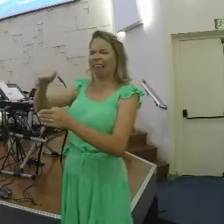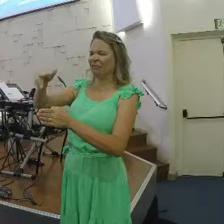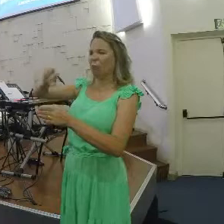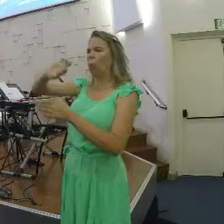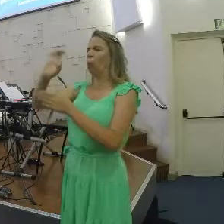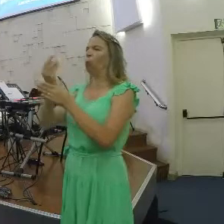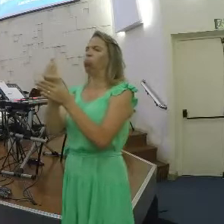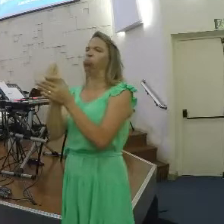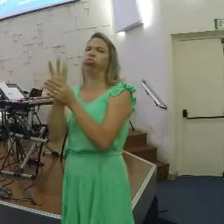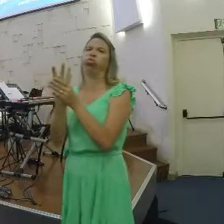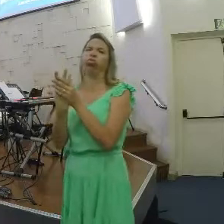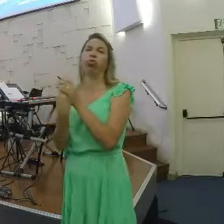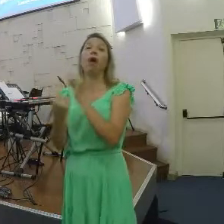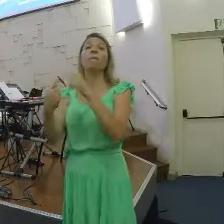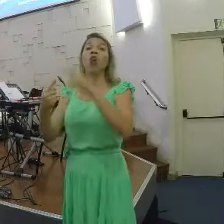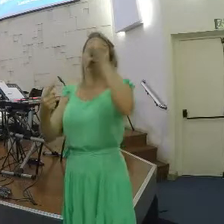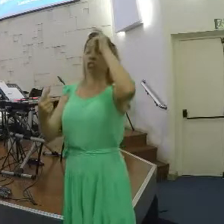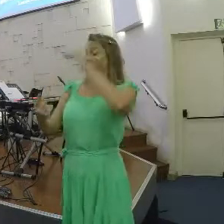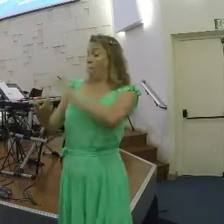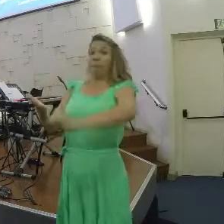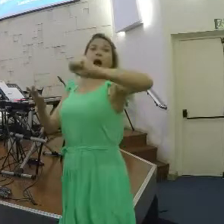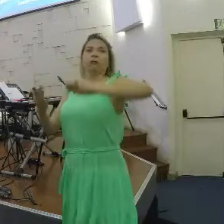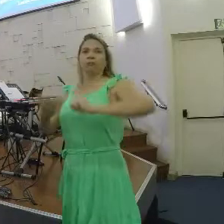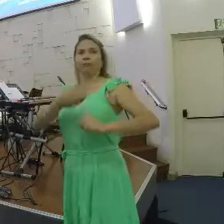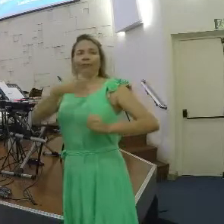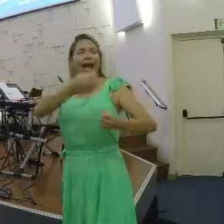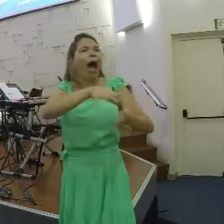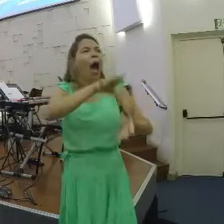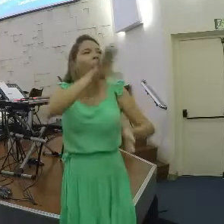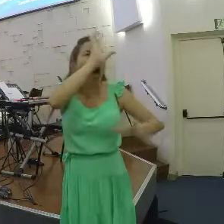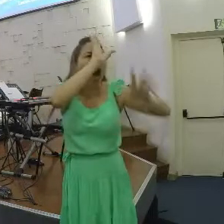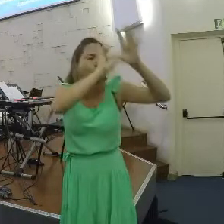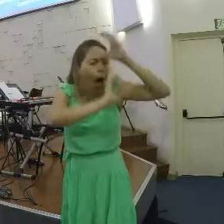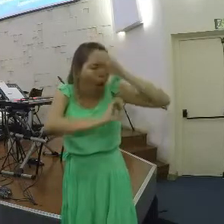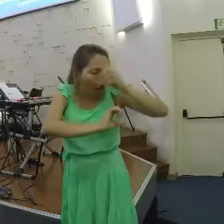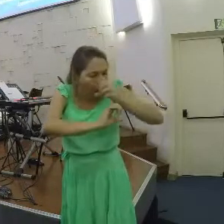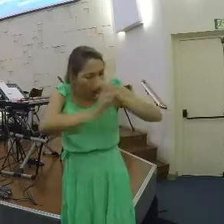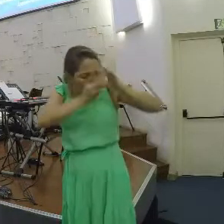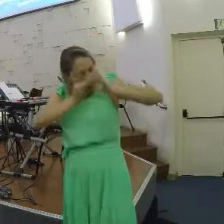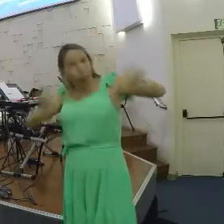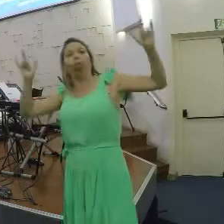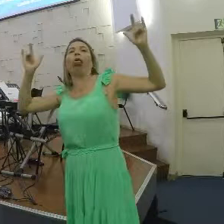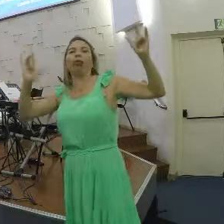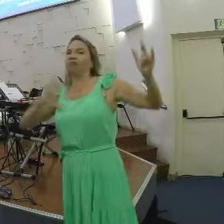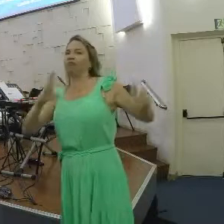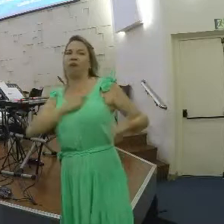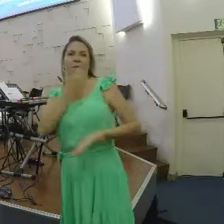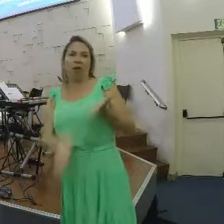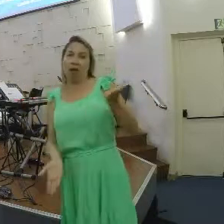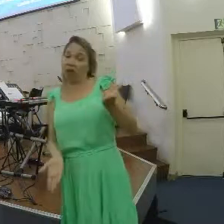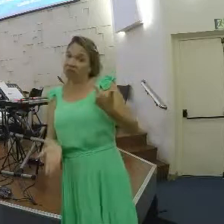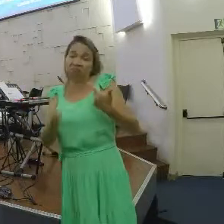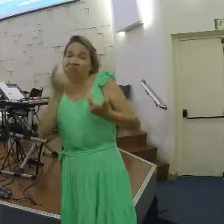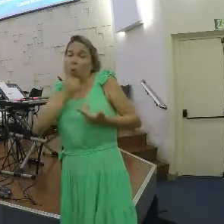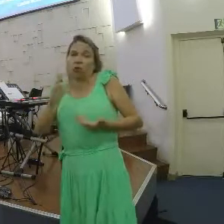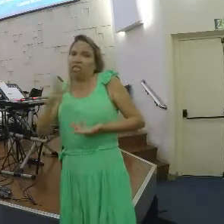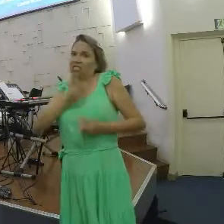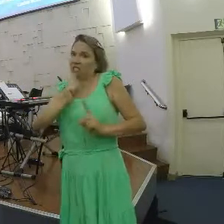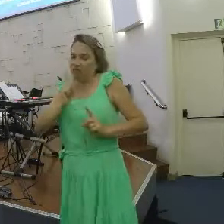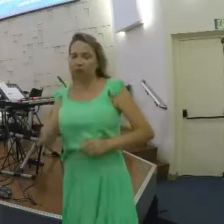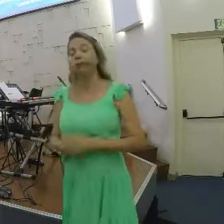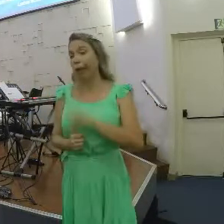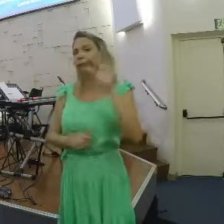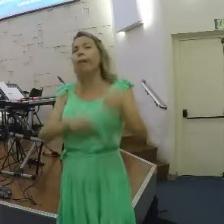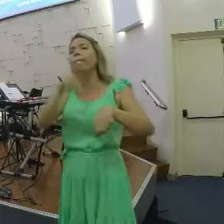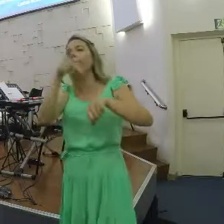coração a palavra, para não suceder que, crendo, sejam salvos. A que caiu sobre a pedra são os que, ouvindo